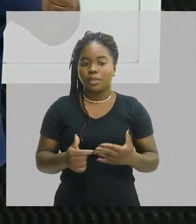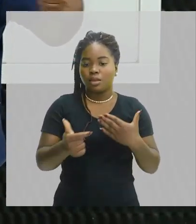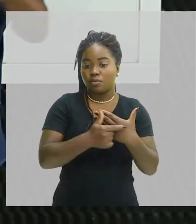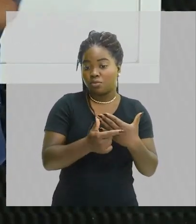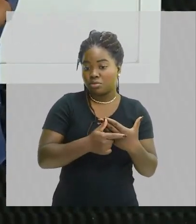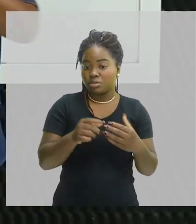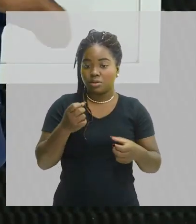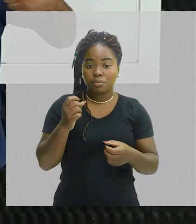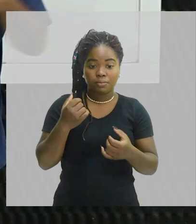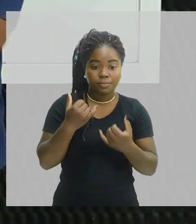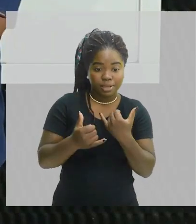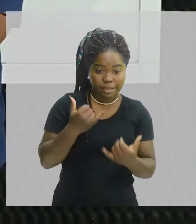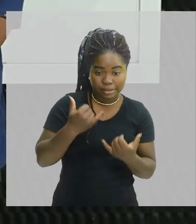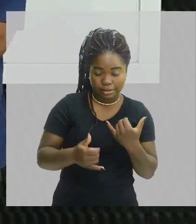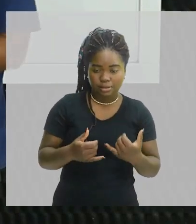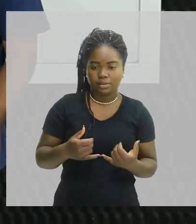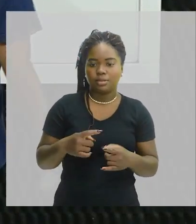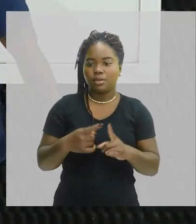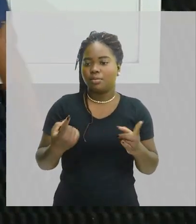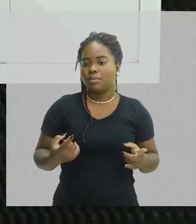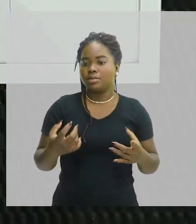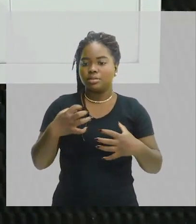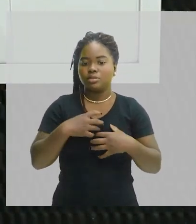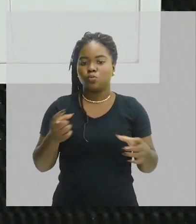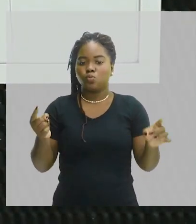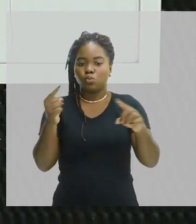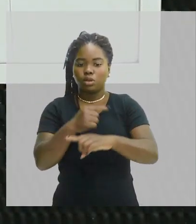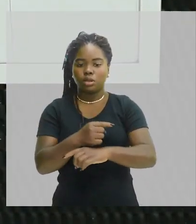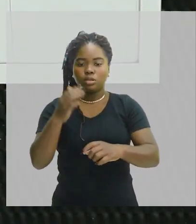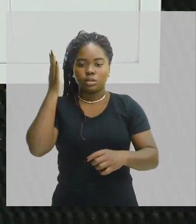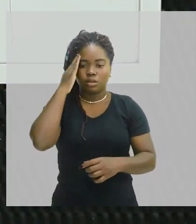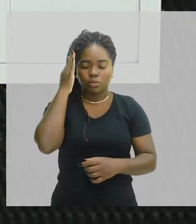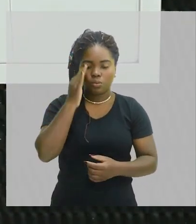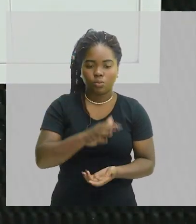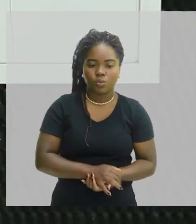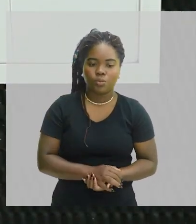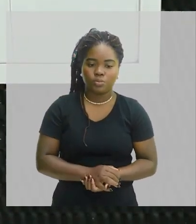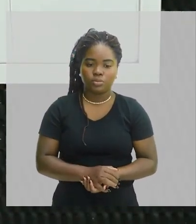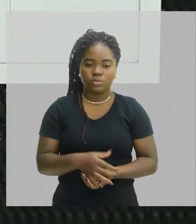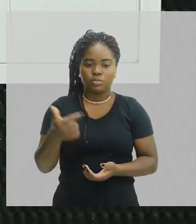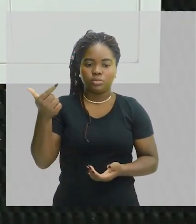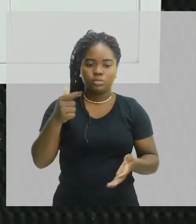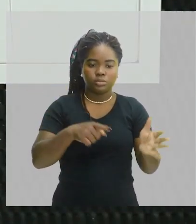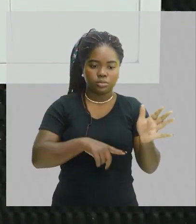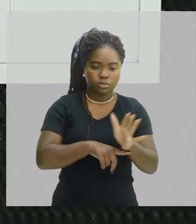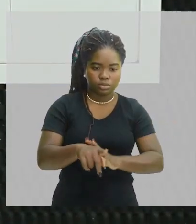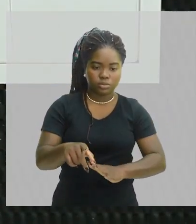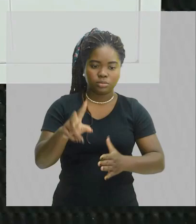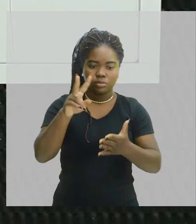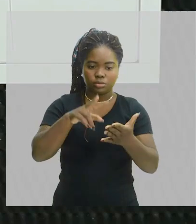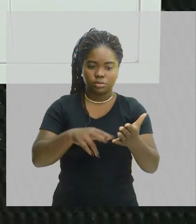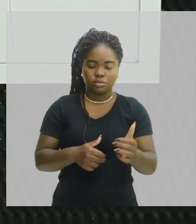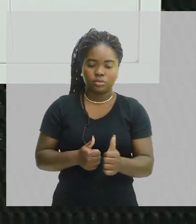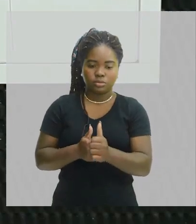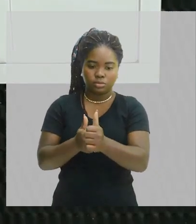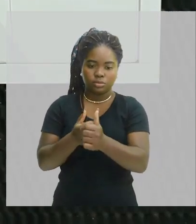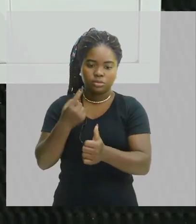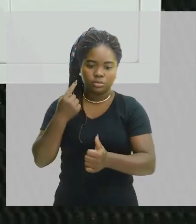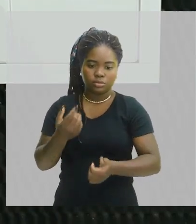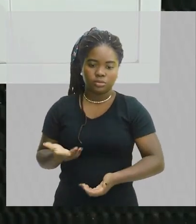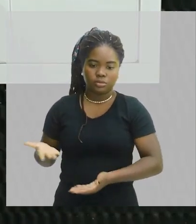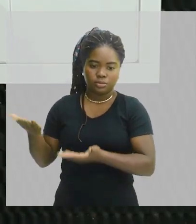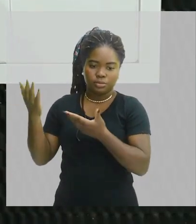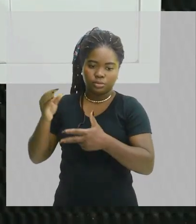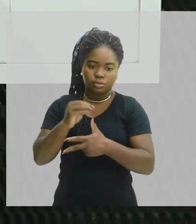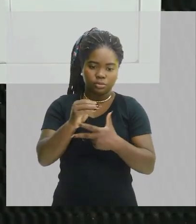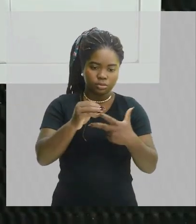funcionalidade, porém, sentidos opostos, tá ok? Então, vamos para a questão 2. A questão 2 é a questão do